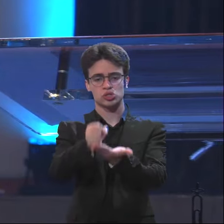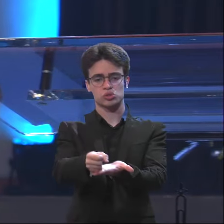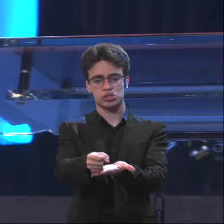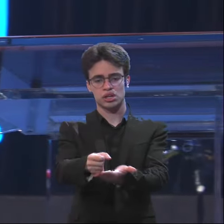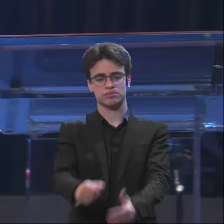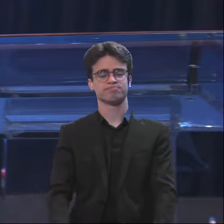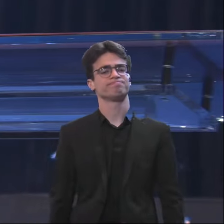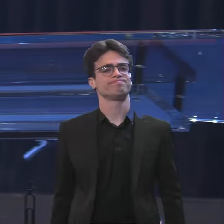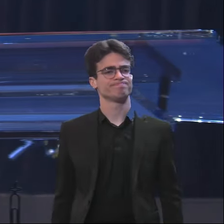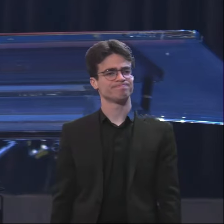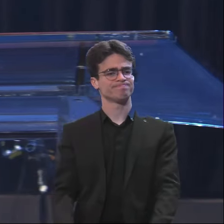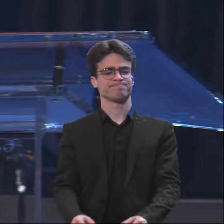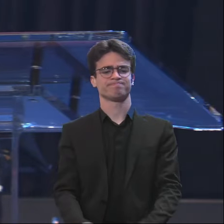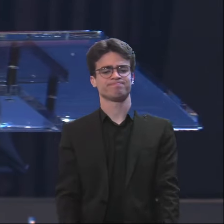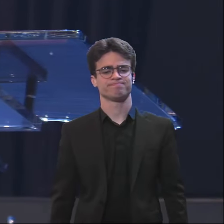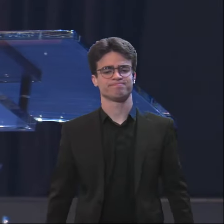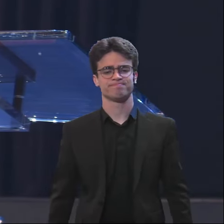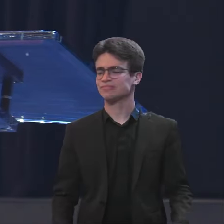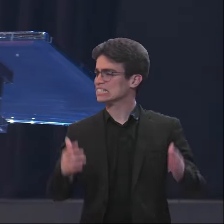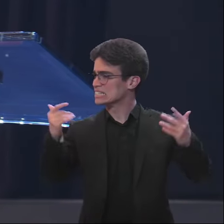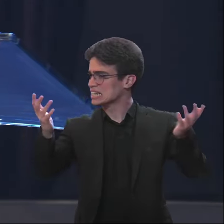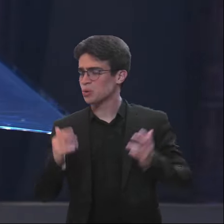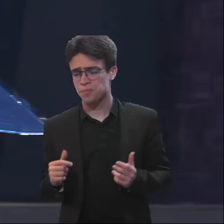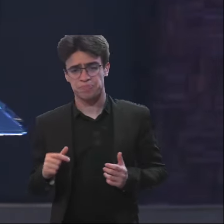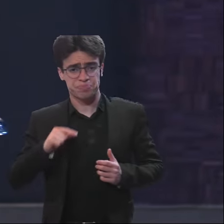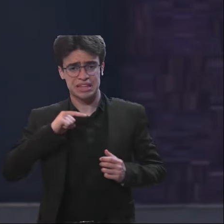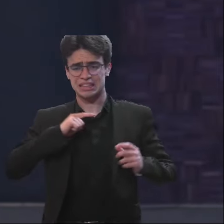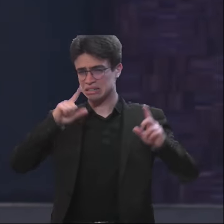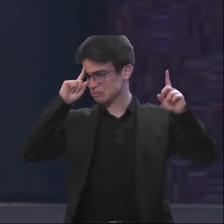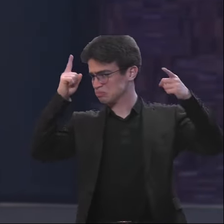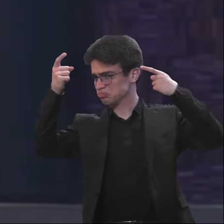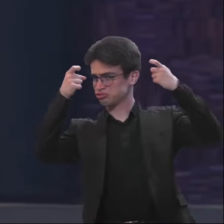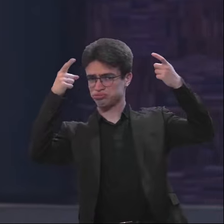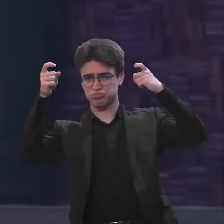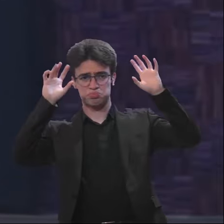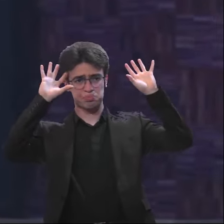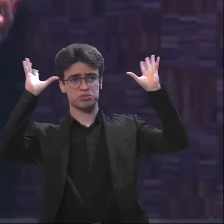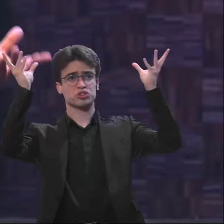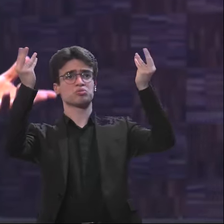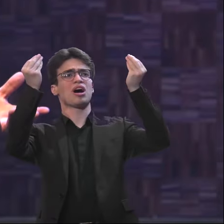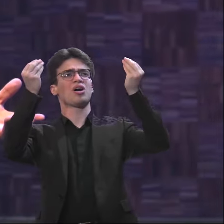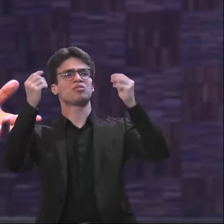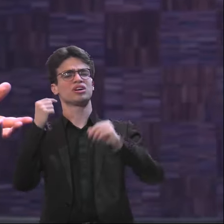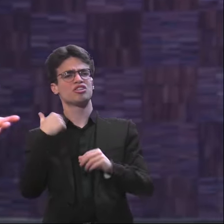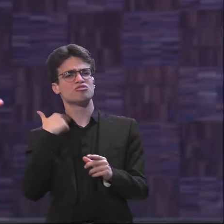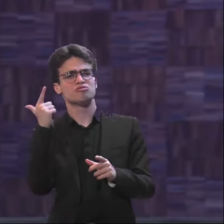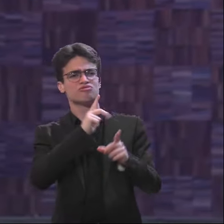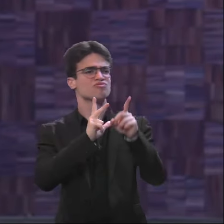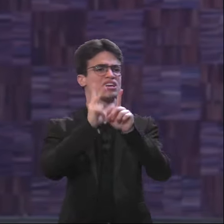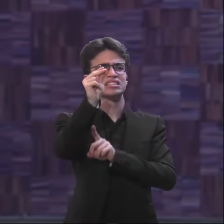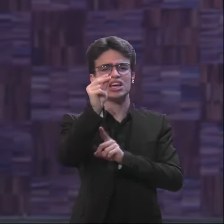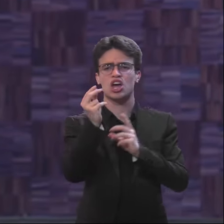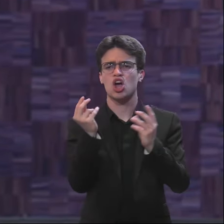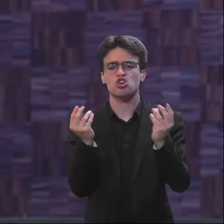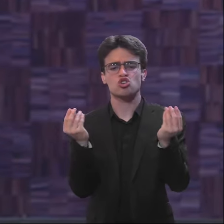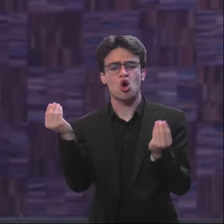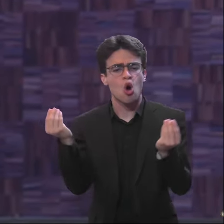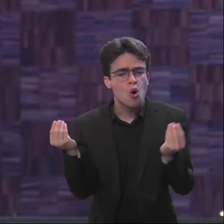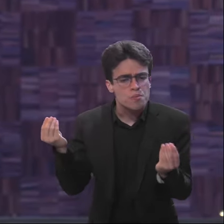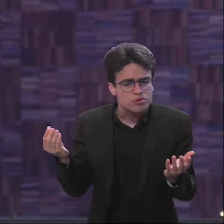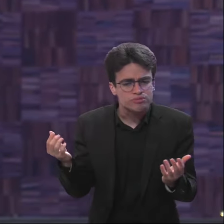Sabe o que nos habilita para vencermos as guerras invisíveis? A visita de Deus, a presença de